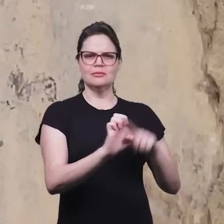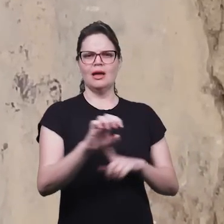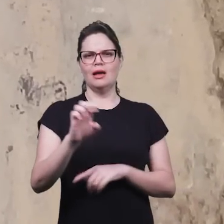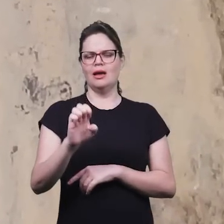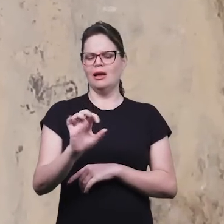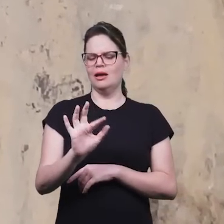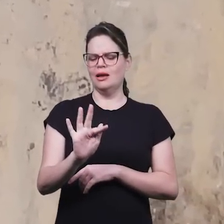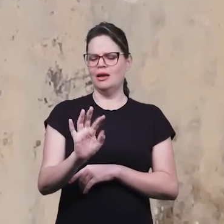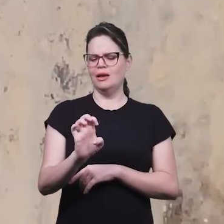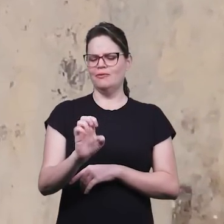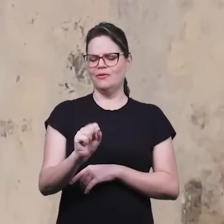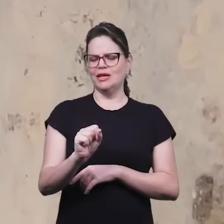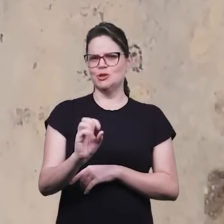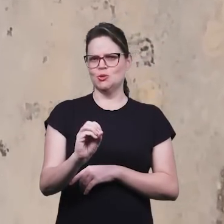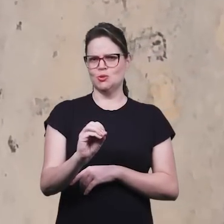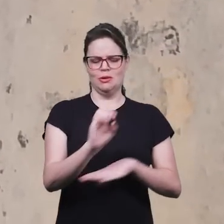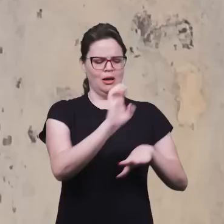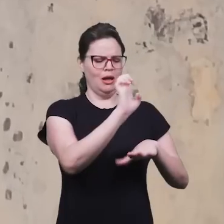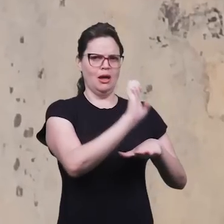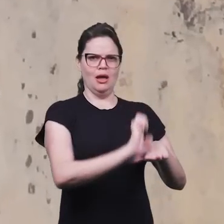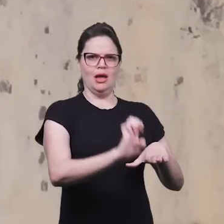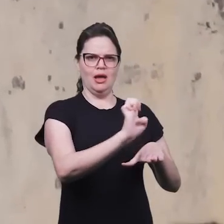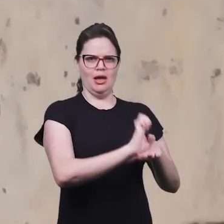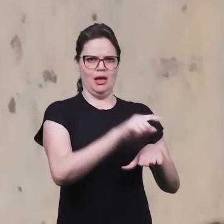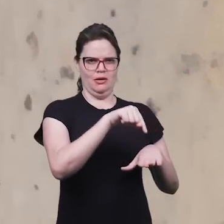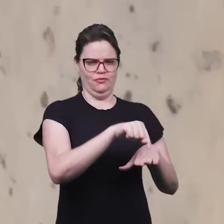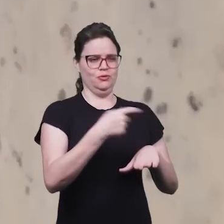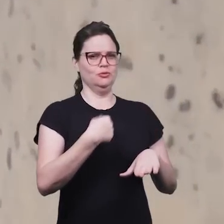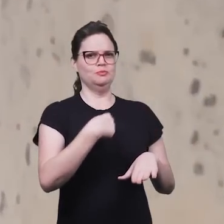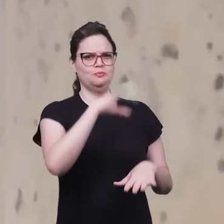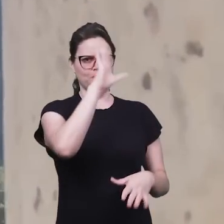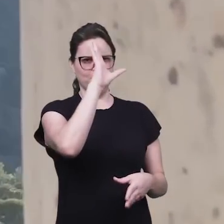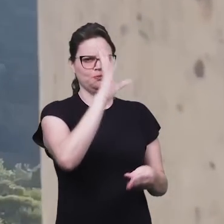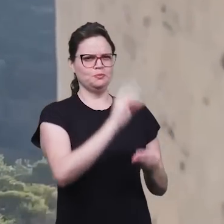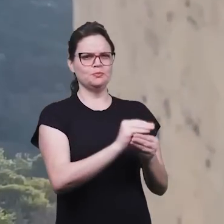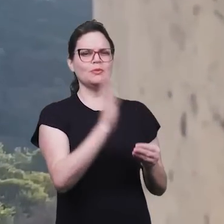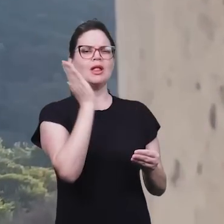luta do mundo se opondo